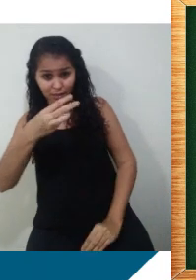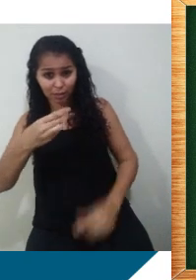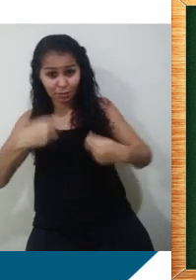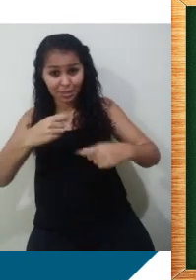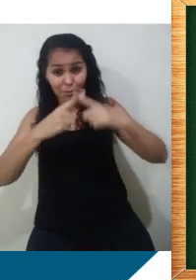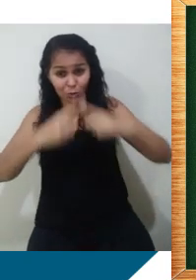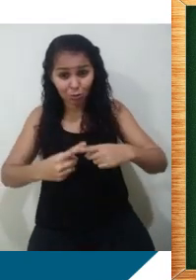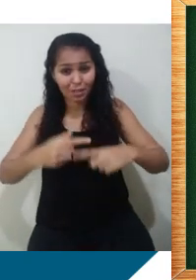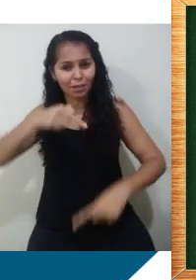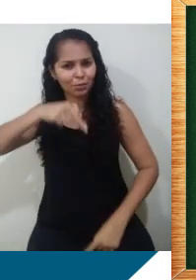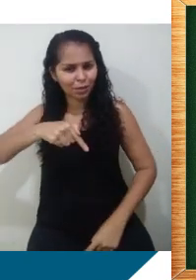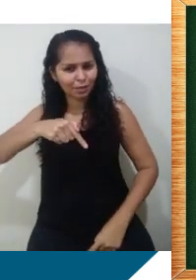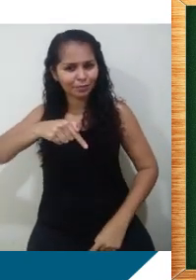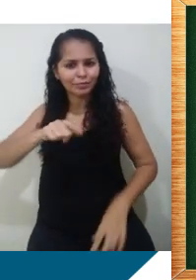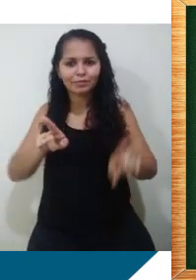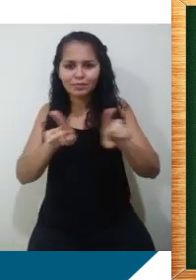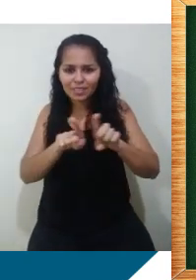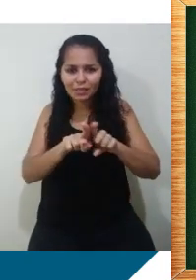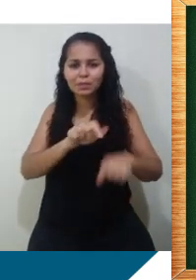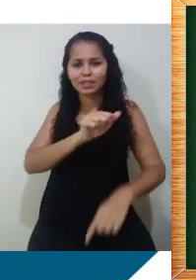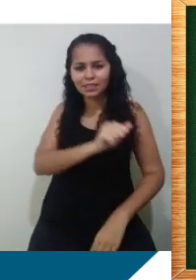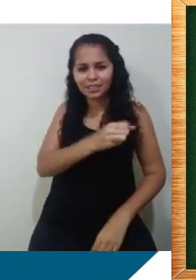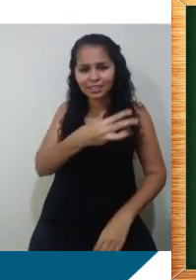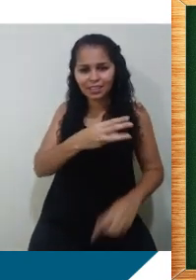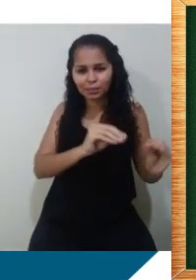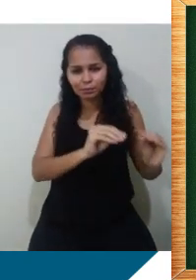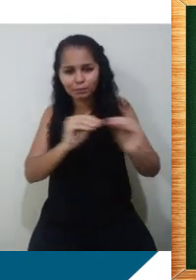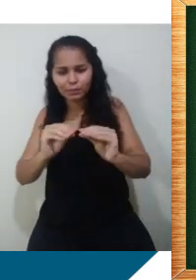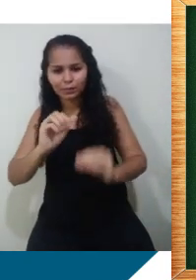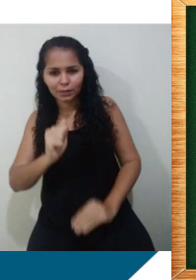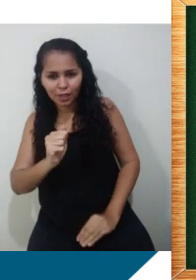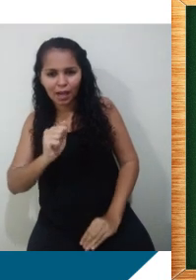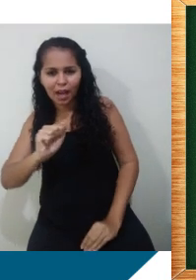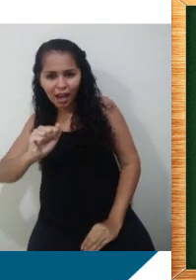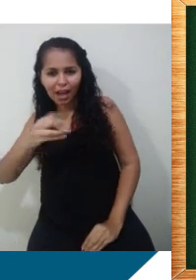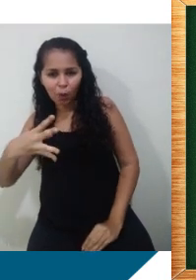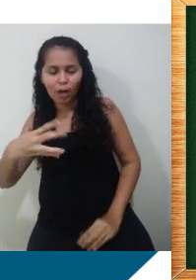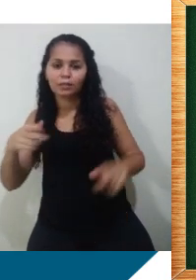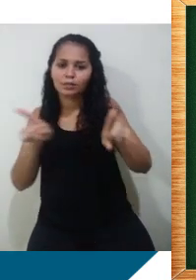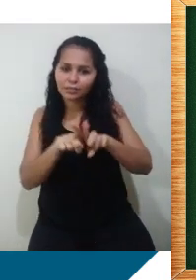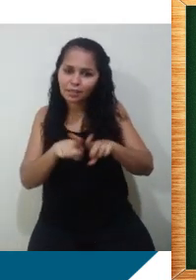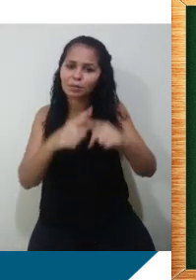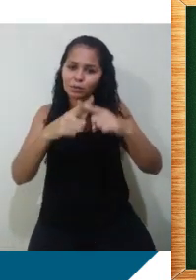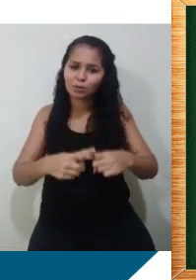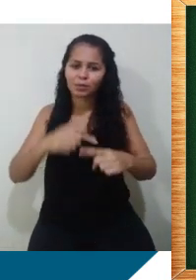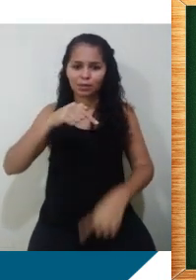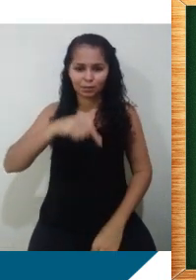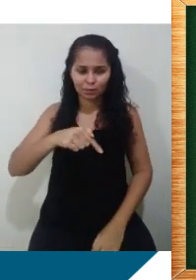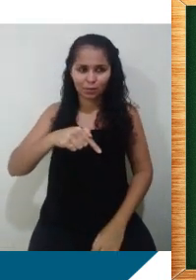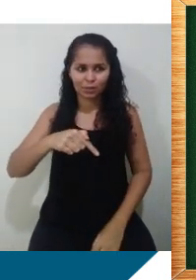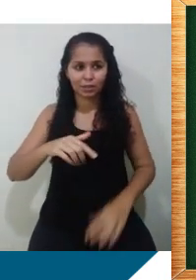para A4, você multiplica novamente por Q. Logo, A4 é igual a A2 vezes